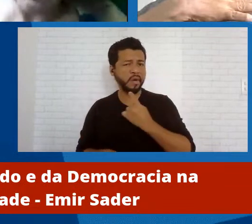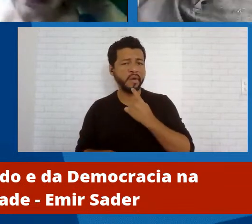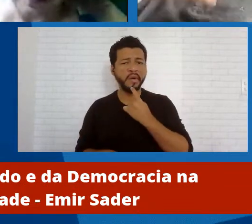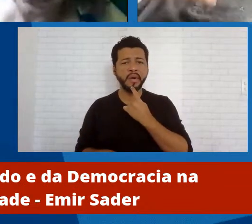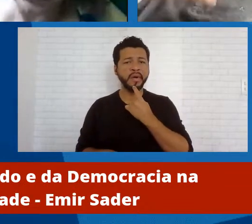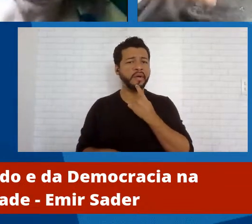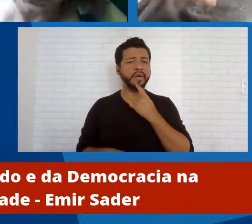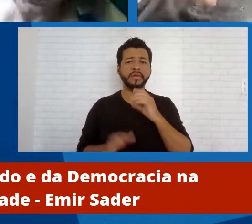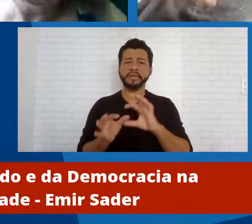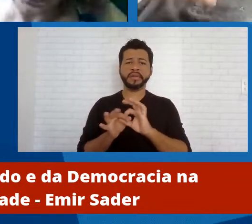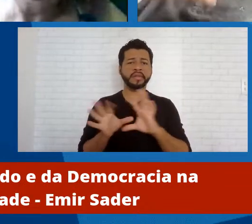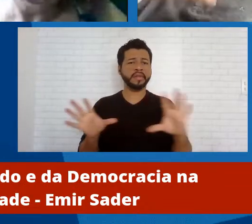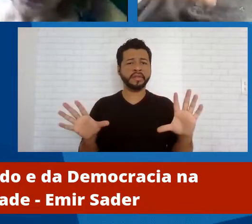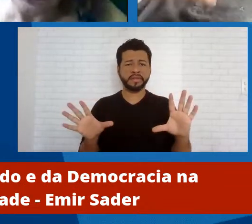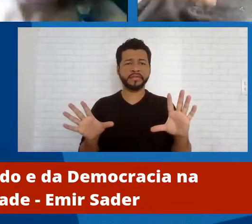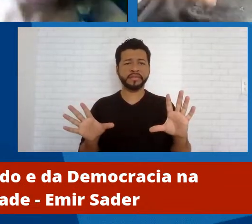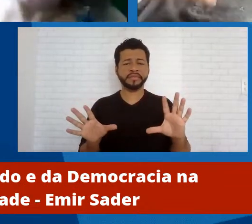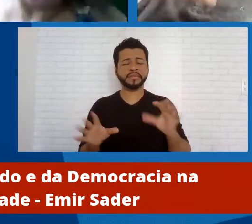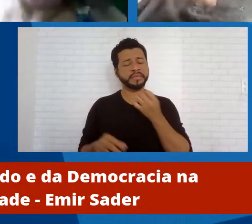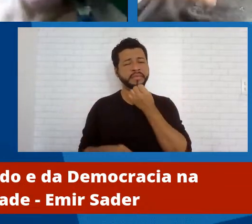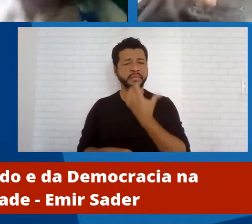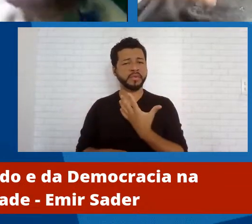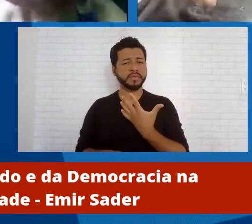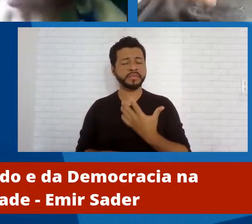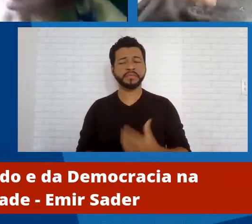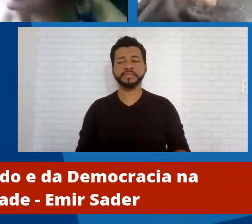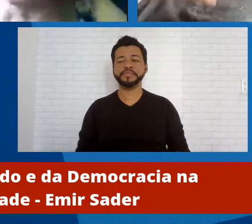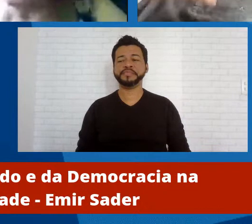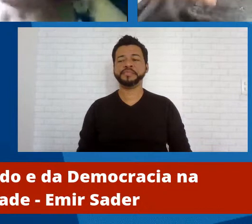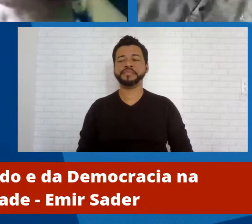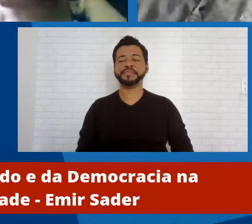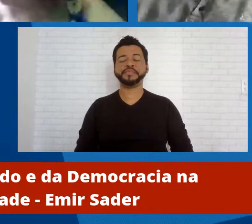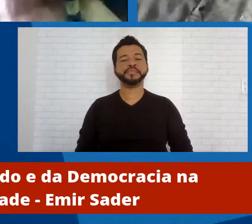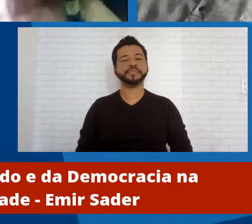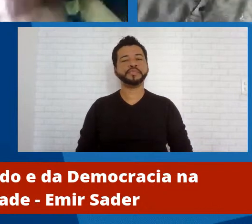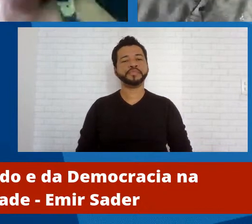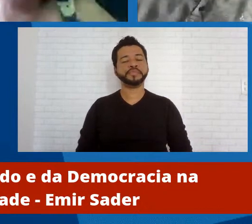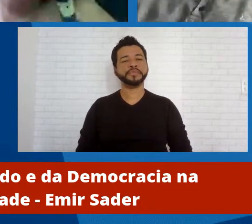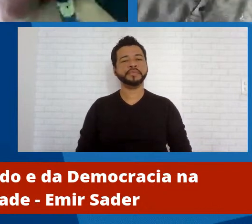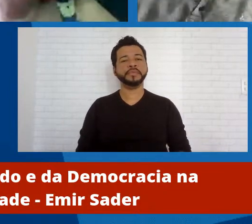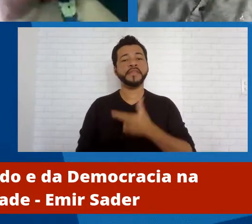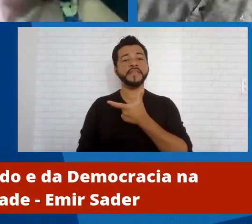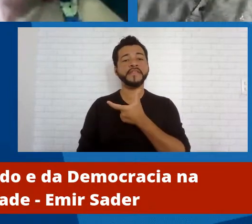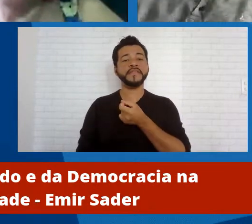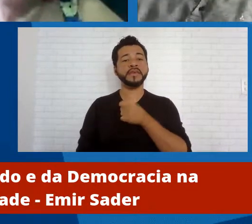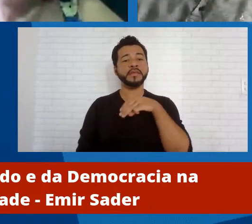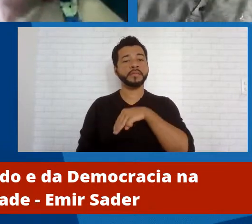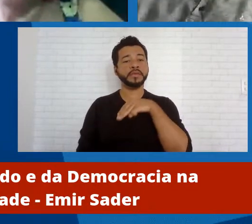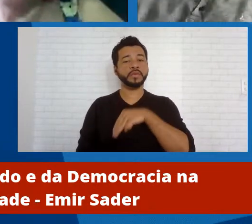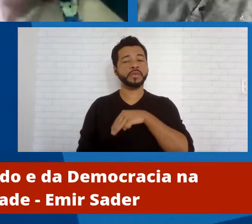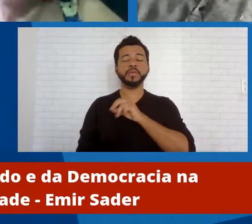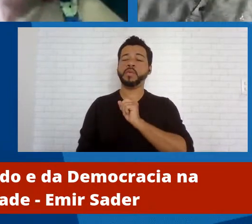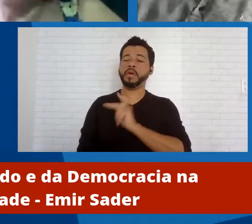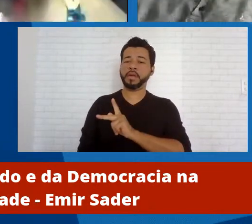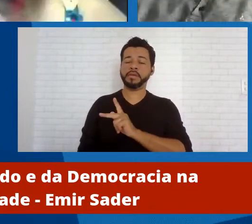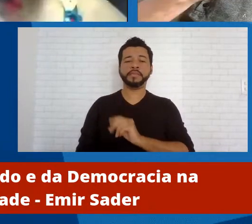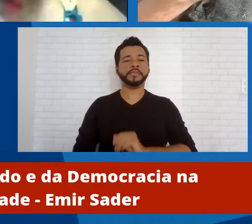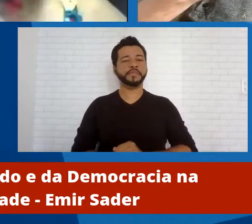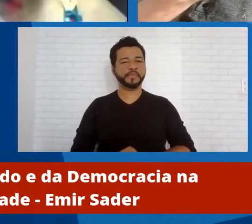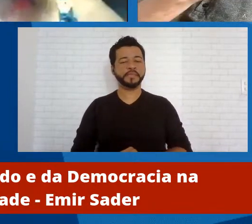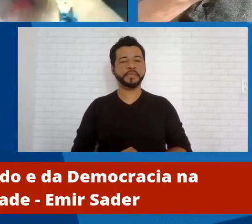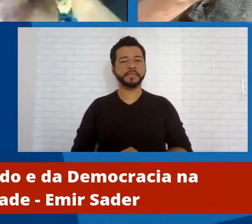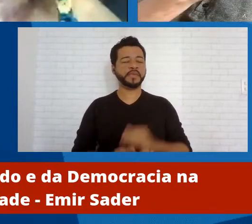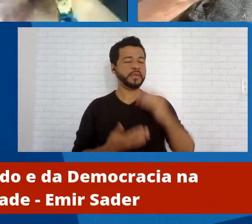dá tempo de é conversar. muito, tá Não bom, dá. então tá. Tá joia, 20 minutos. Bom, muito obrigado